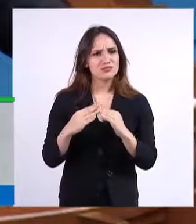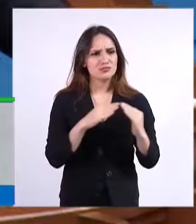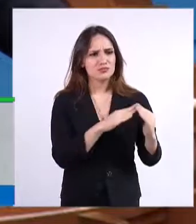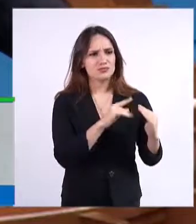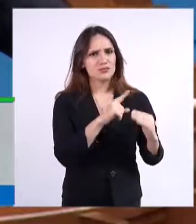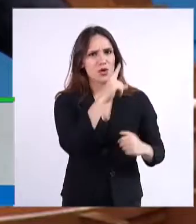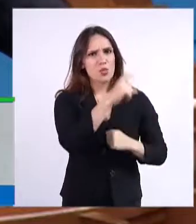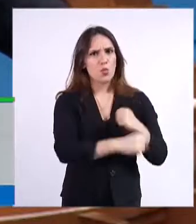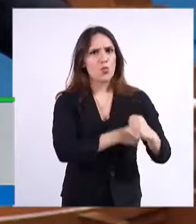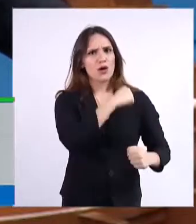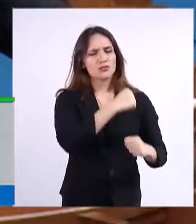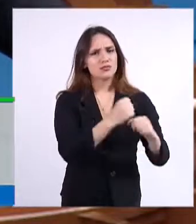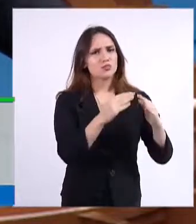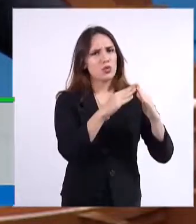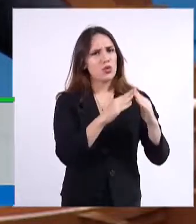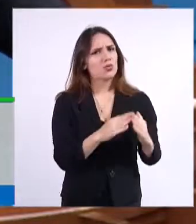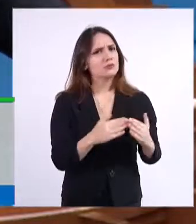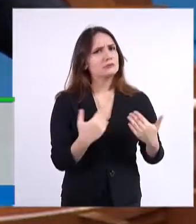ano,